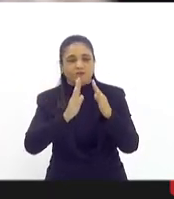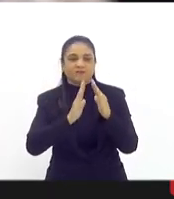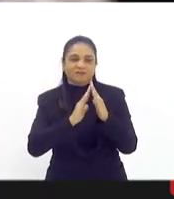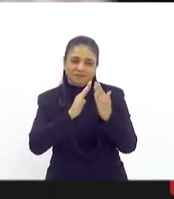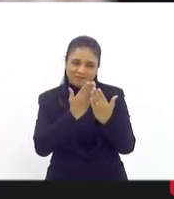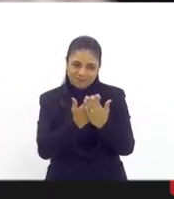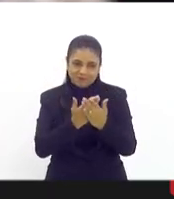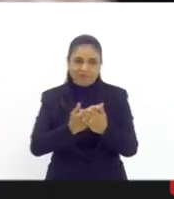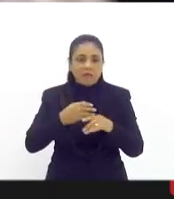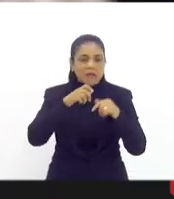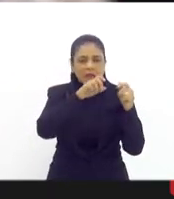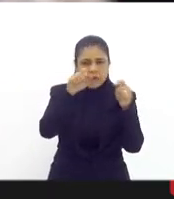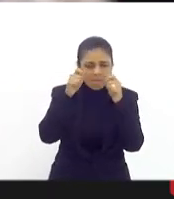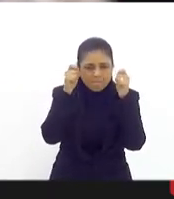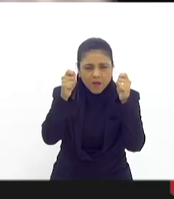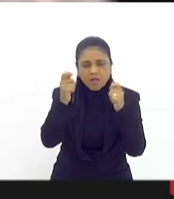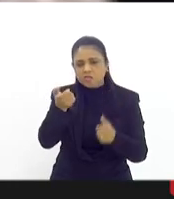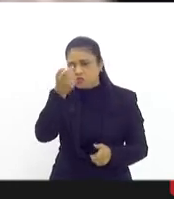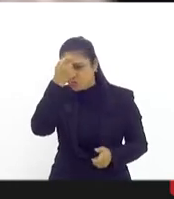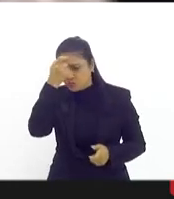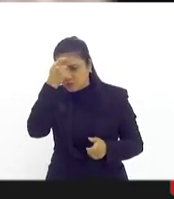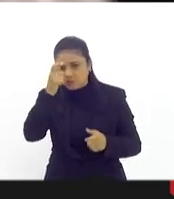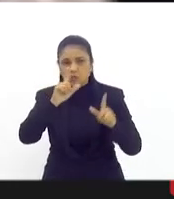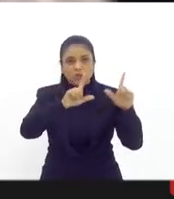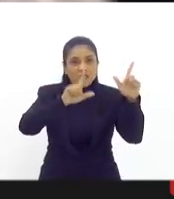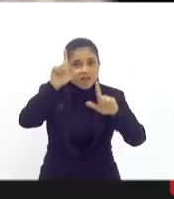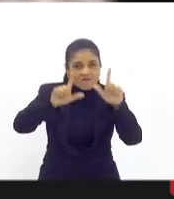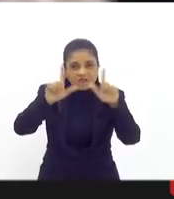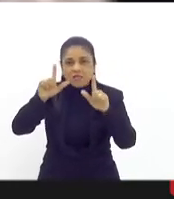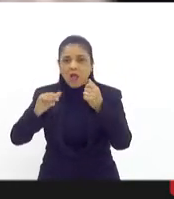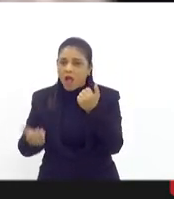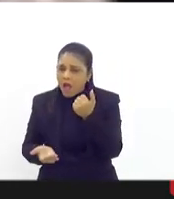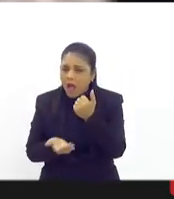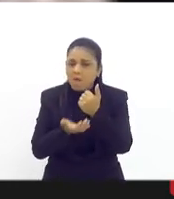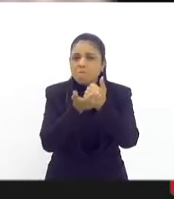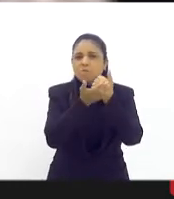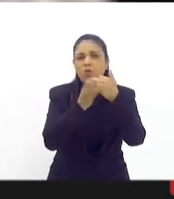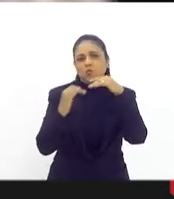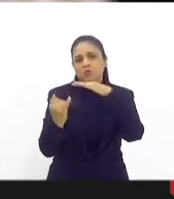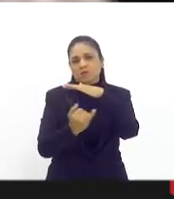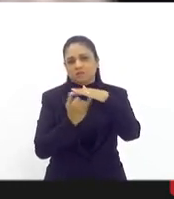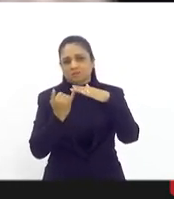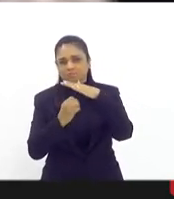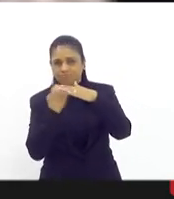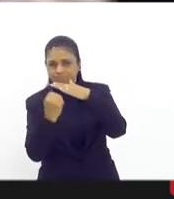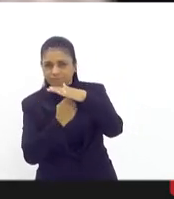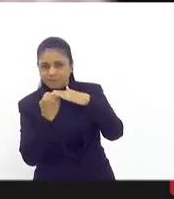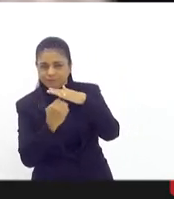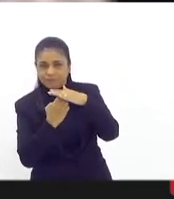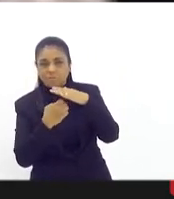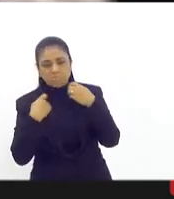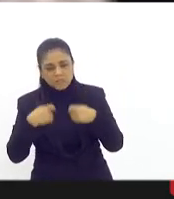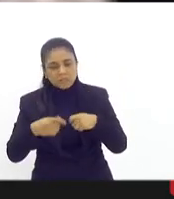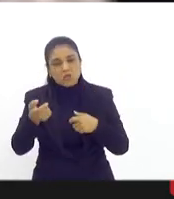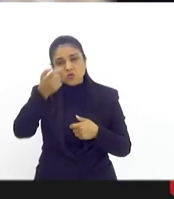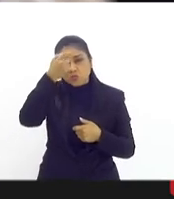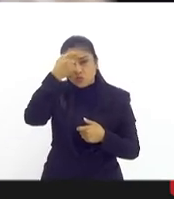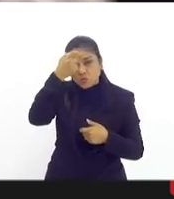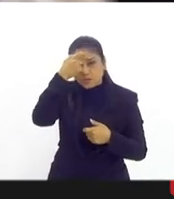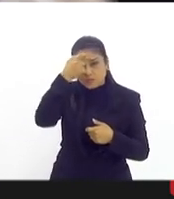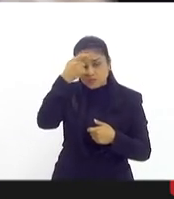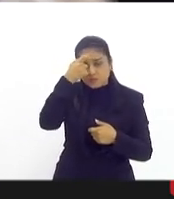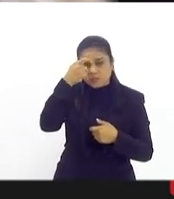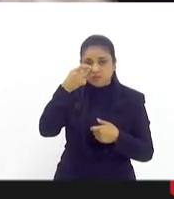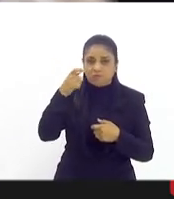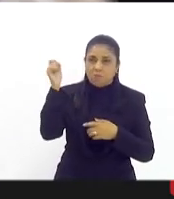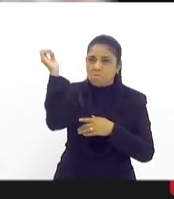de conscientização, passar na televisão. A gente precisa do apoio estatal para fazer com que essa campanha de conscientização aconteça no Brasil. Seria